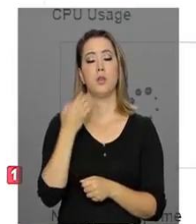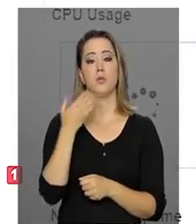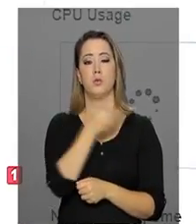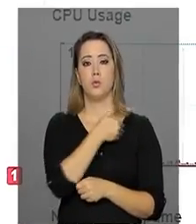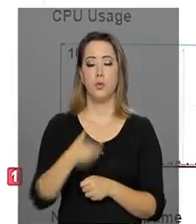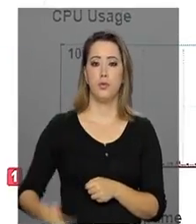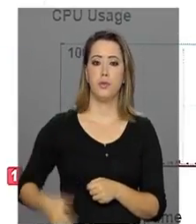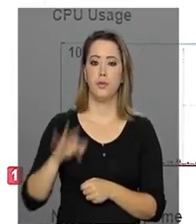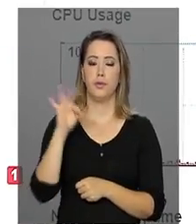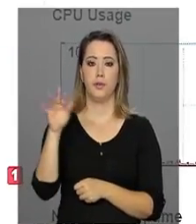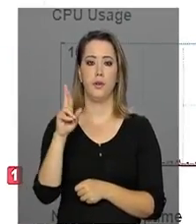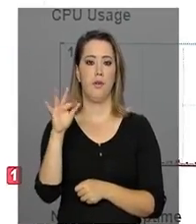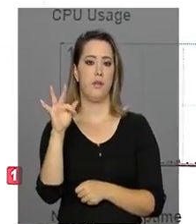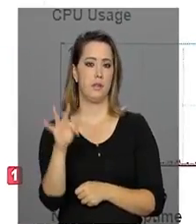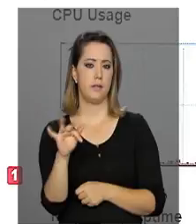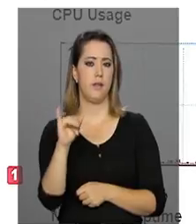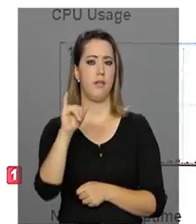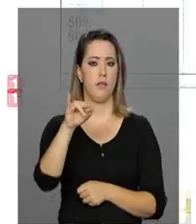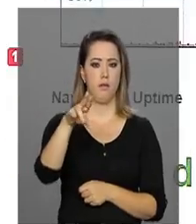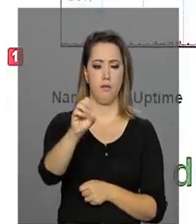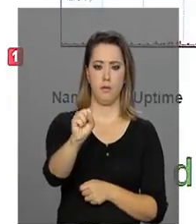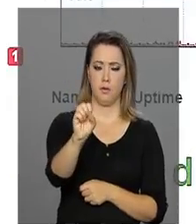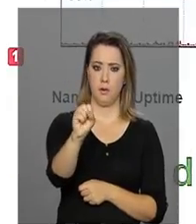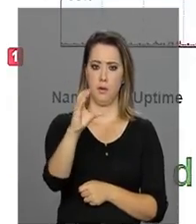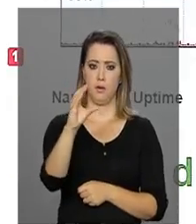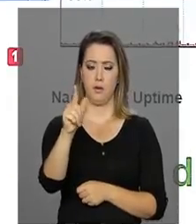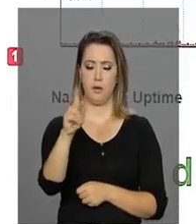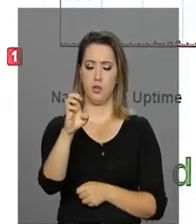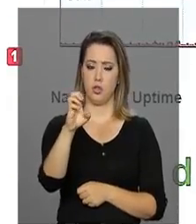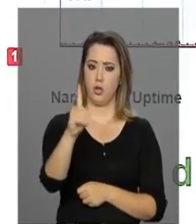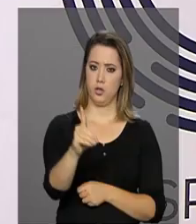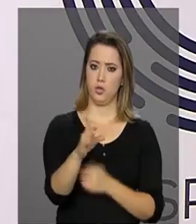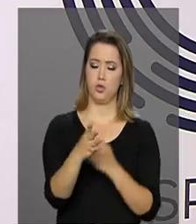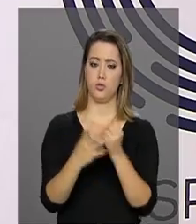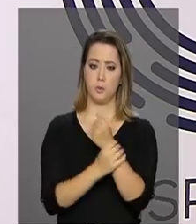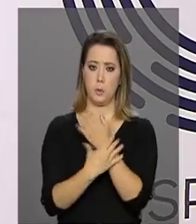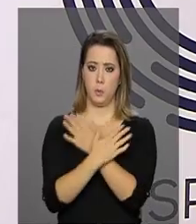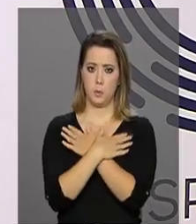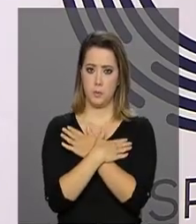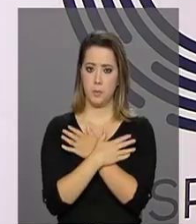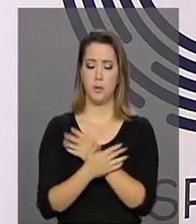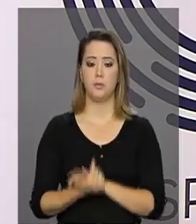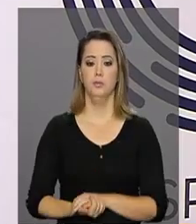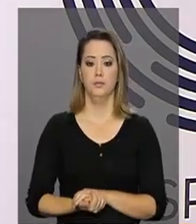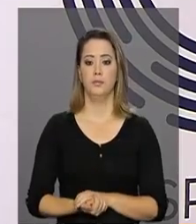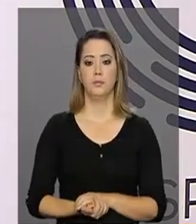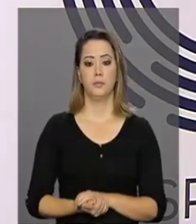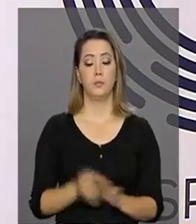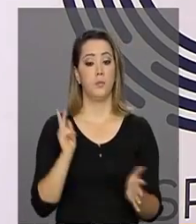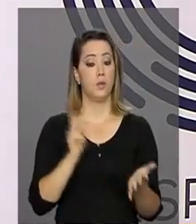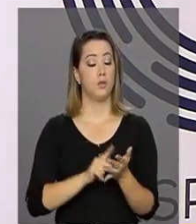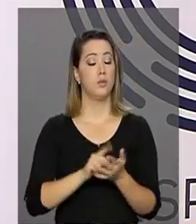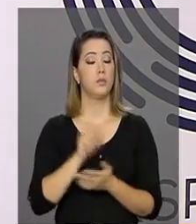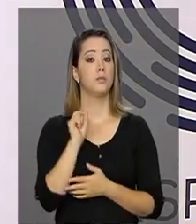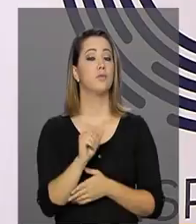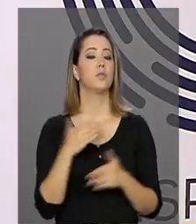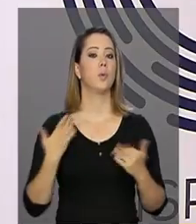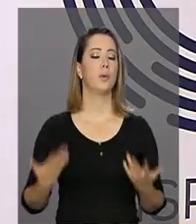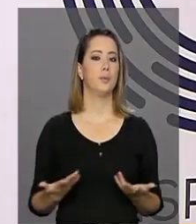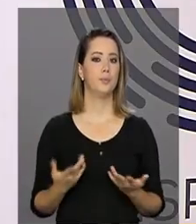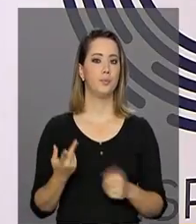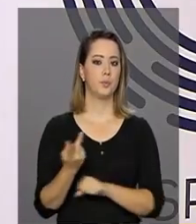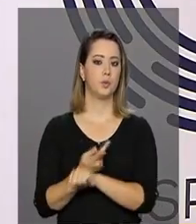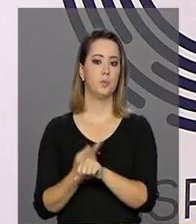Receita Federal INSS CAGED e seguro desemprego em realidade o que você vai fazer é